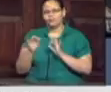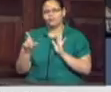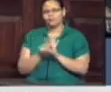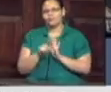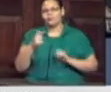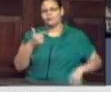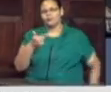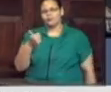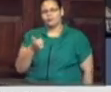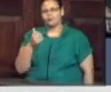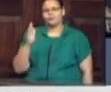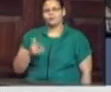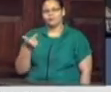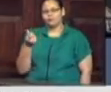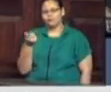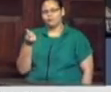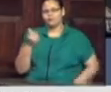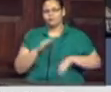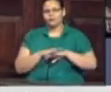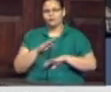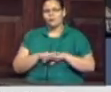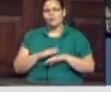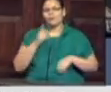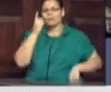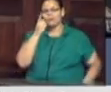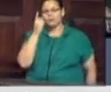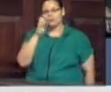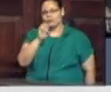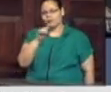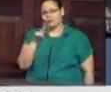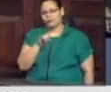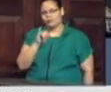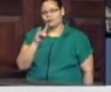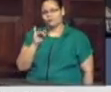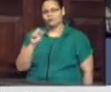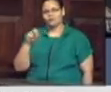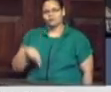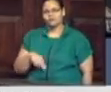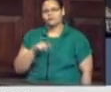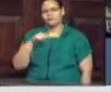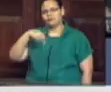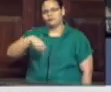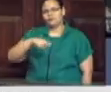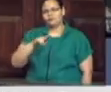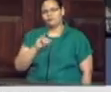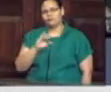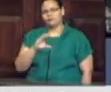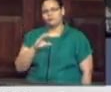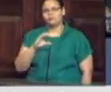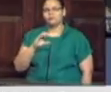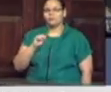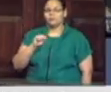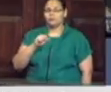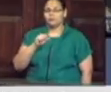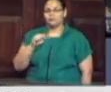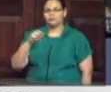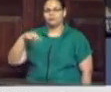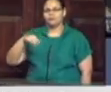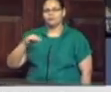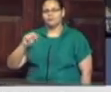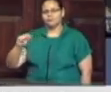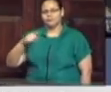número 2120 de 2016, de autoria da deputada Zeidan, que classifica Quissamã como município de interesse turístico.